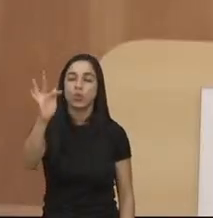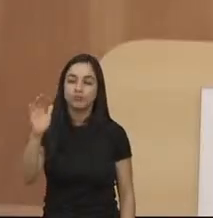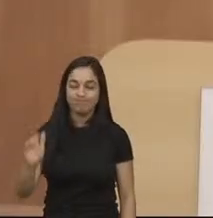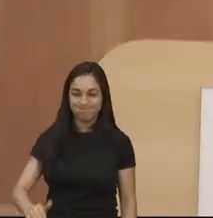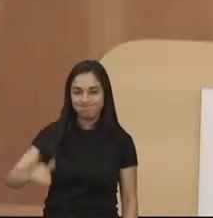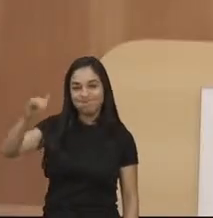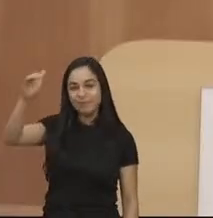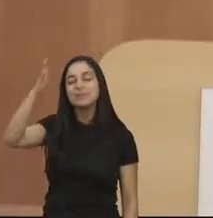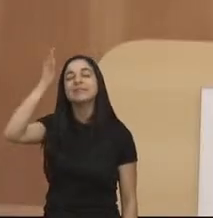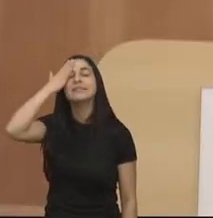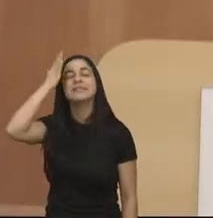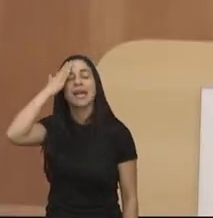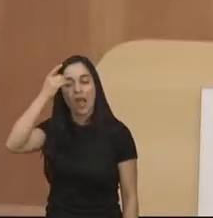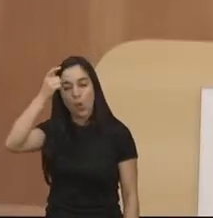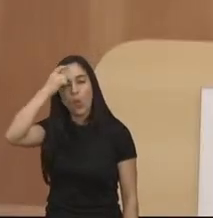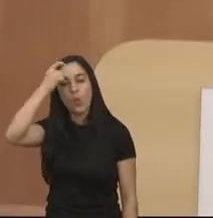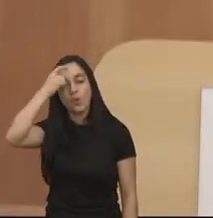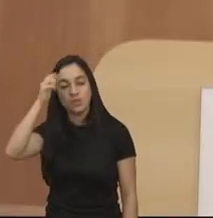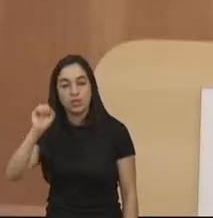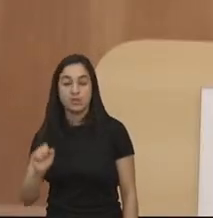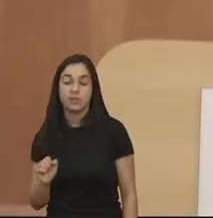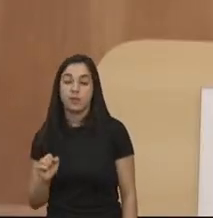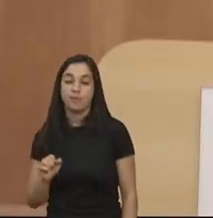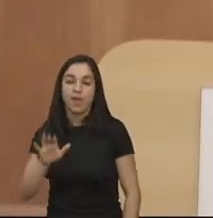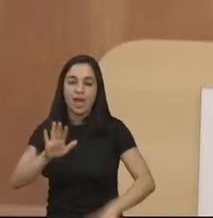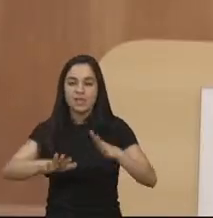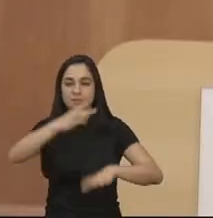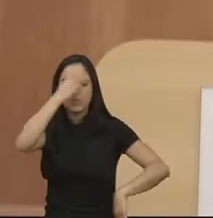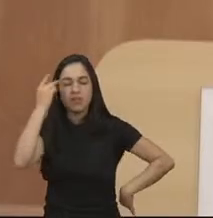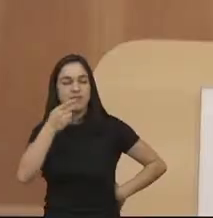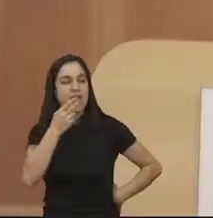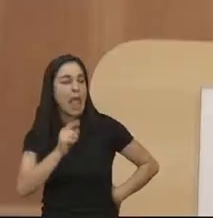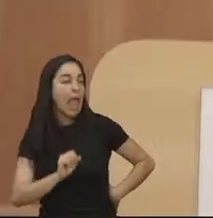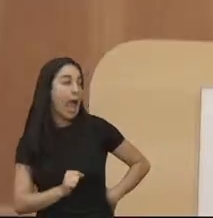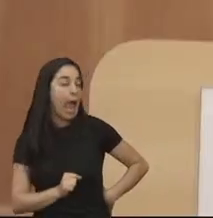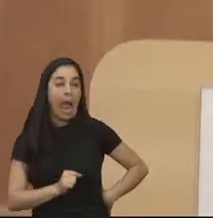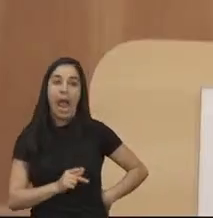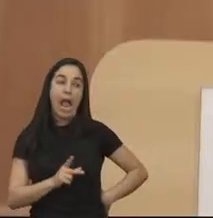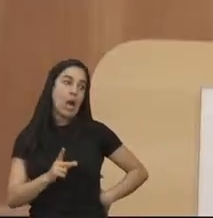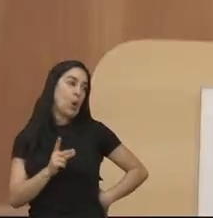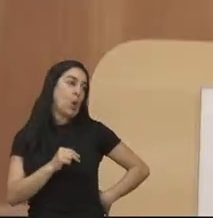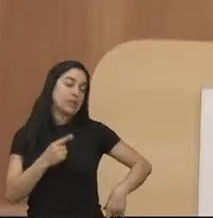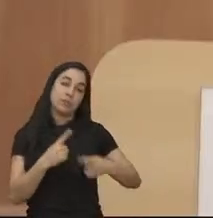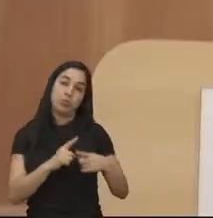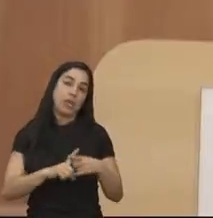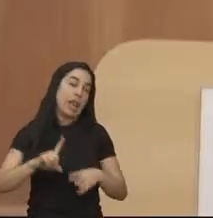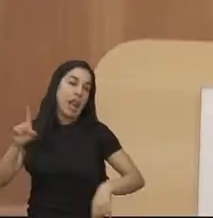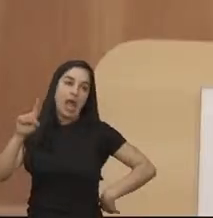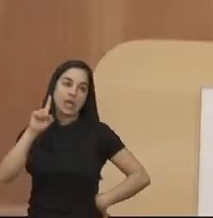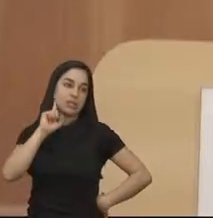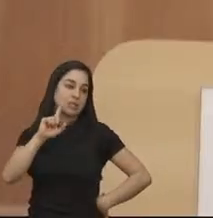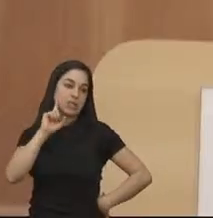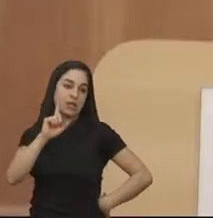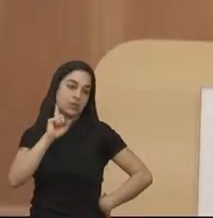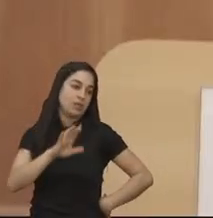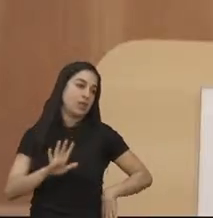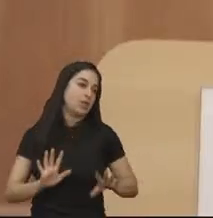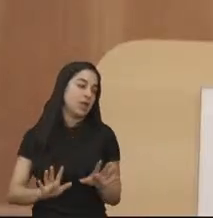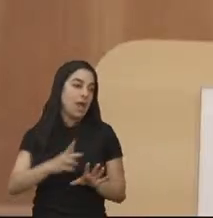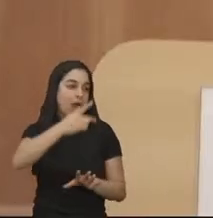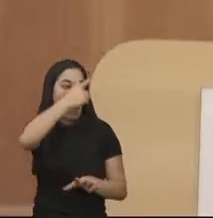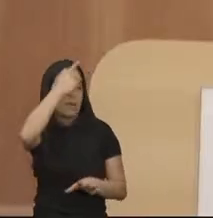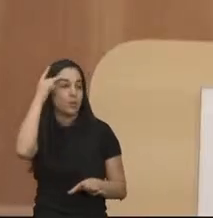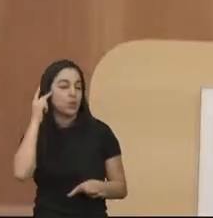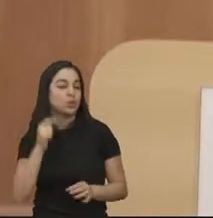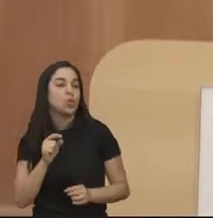principalmente, dizer que a gente às vezes recebe, poxa, lá nos Estados Unidos, o pessoal conta